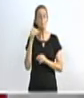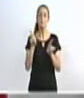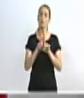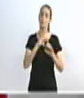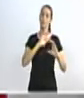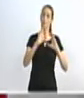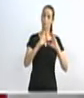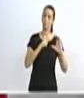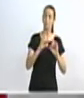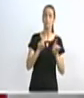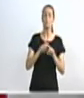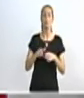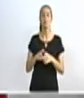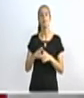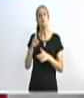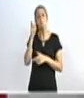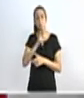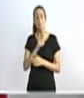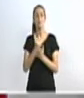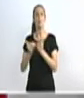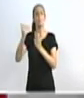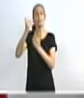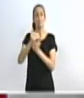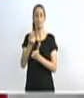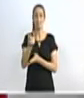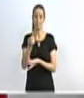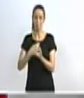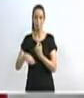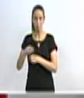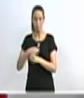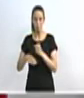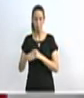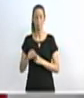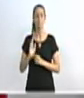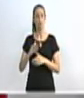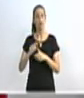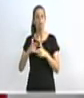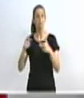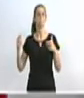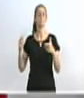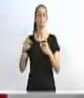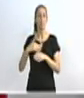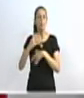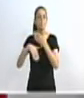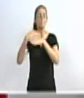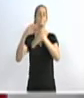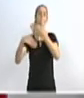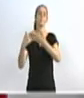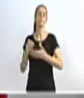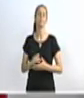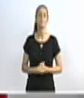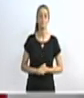comunicação, cresça economicamente mais do que já cresce. Porque são questões que não